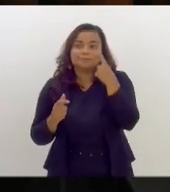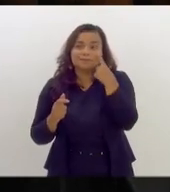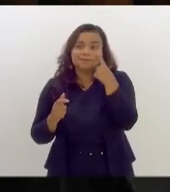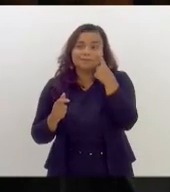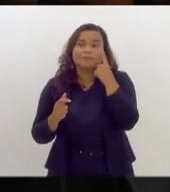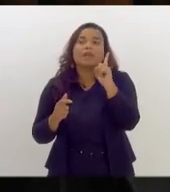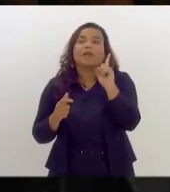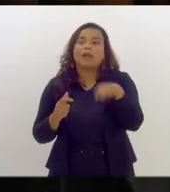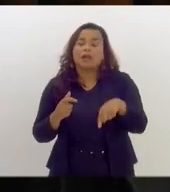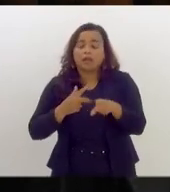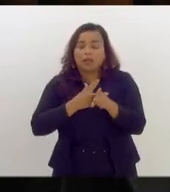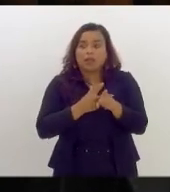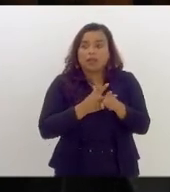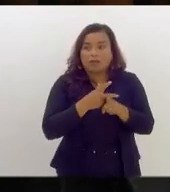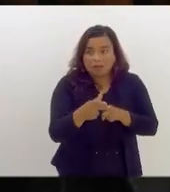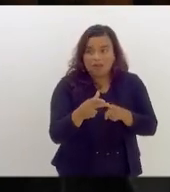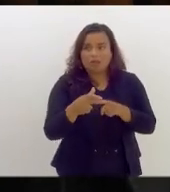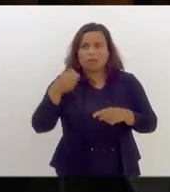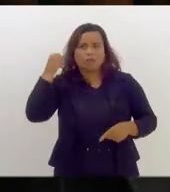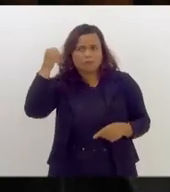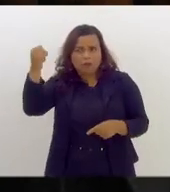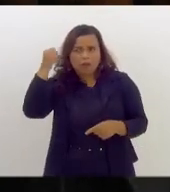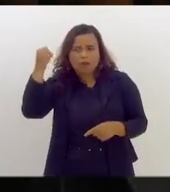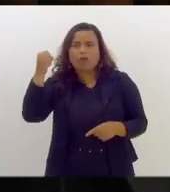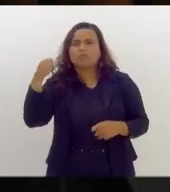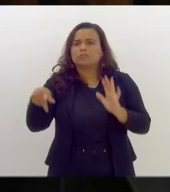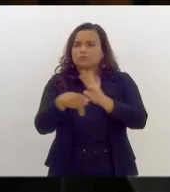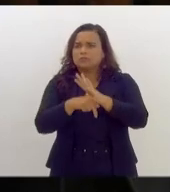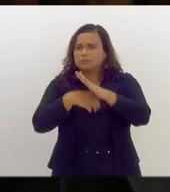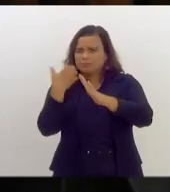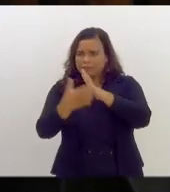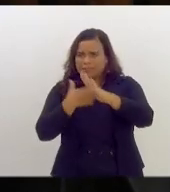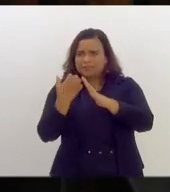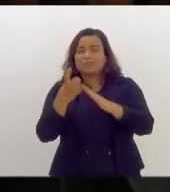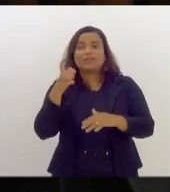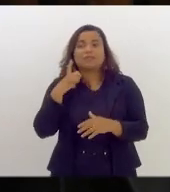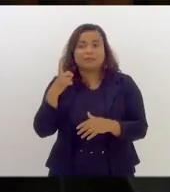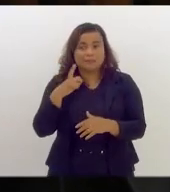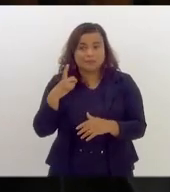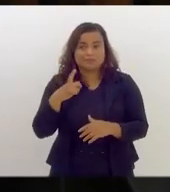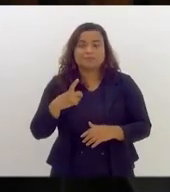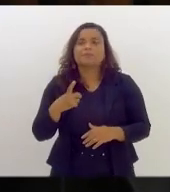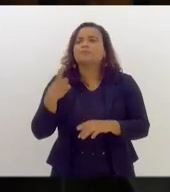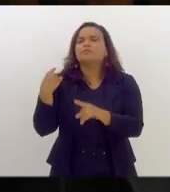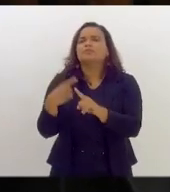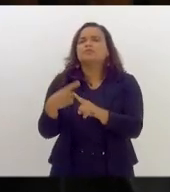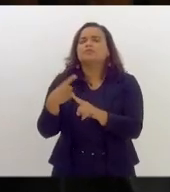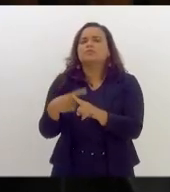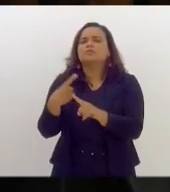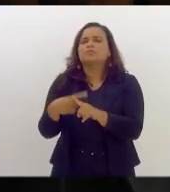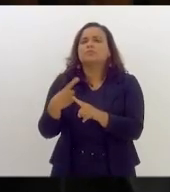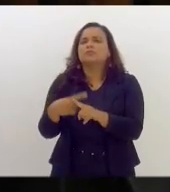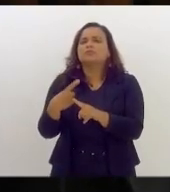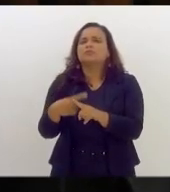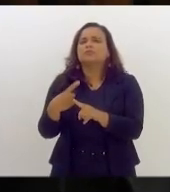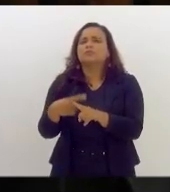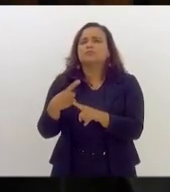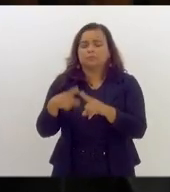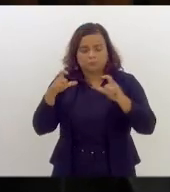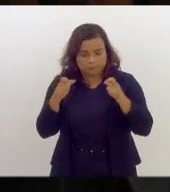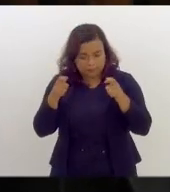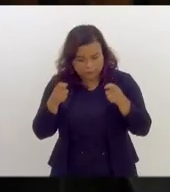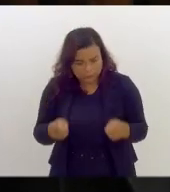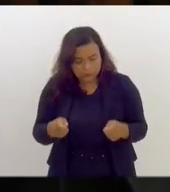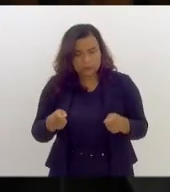do ganho extraordinário que a empresa teve porque Manteve os